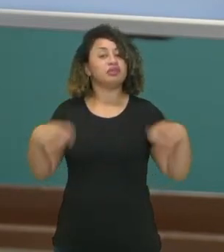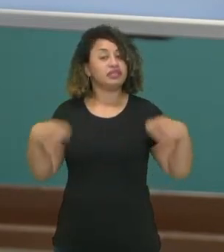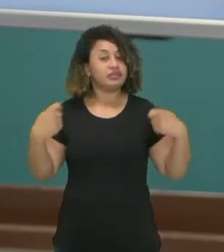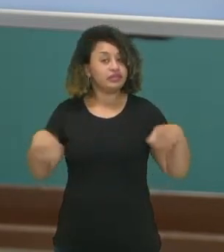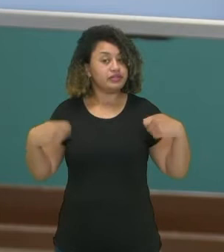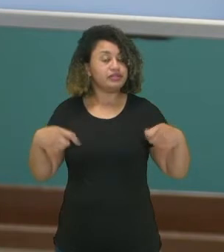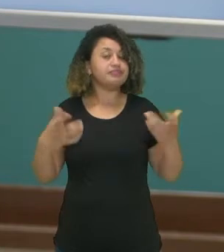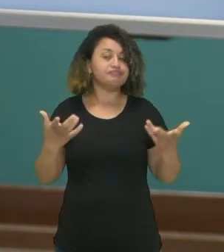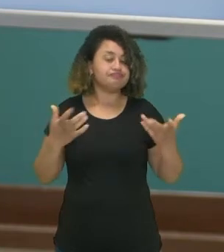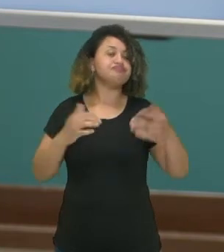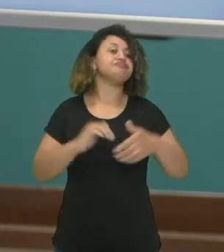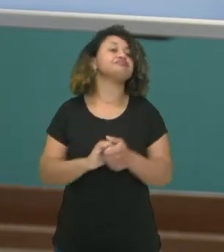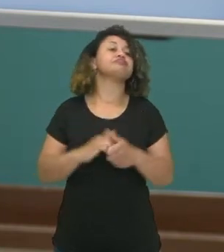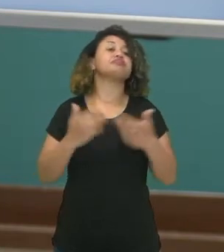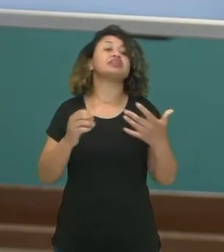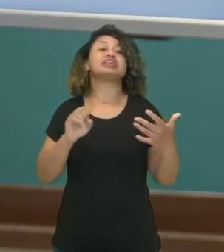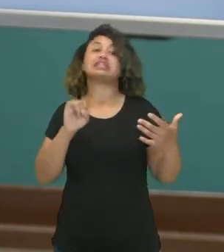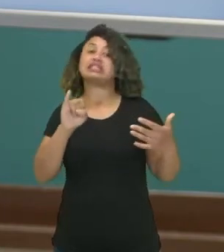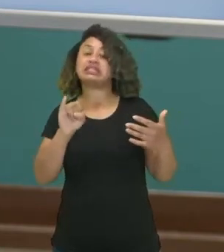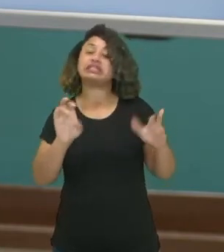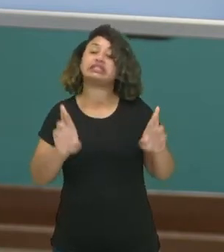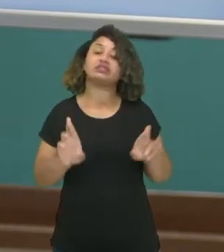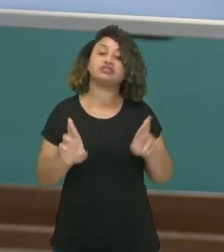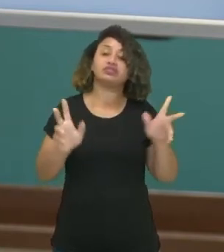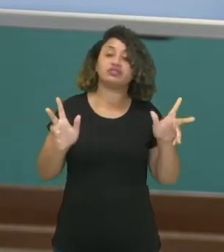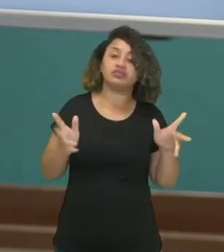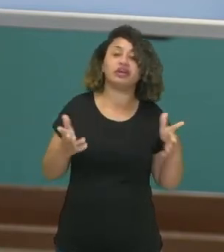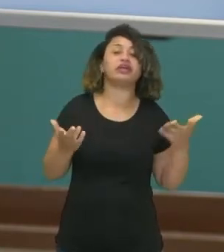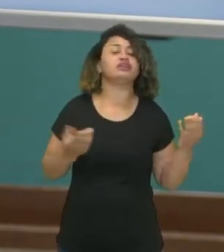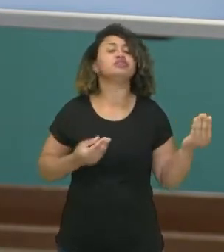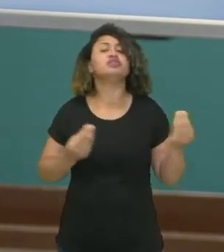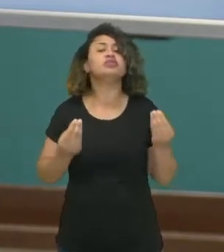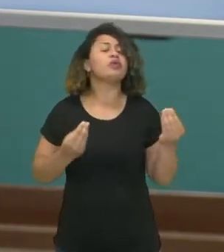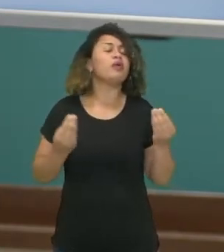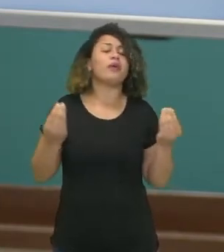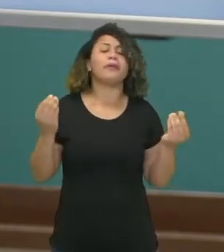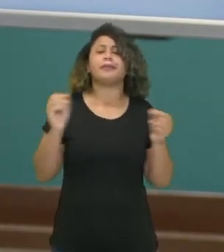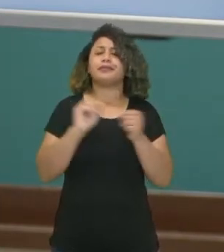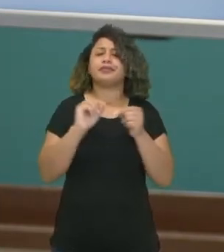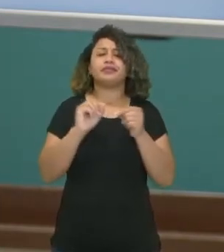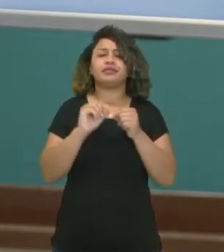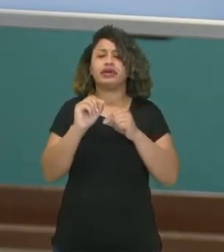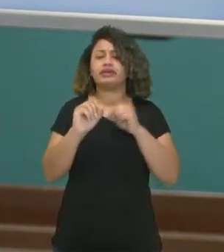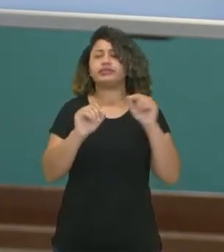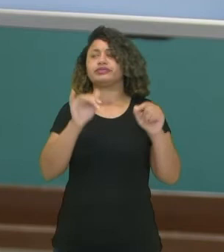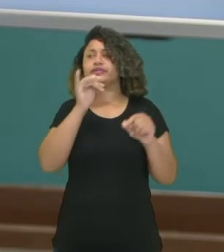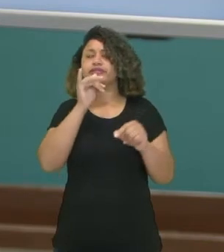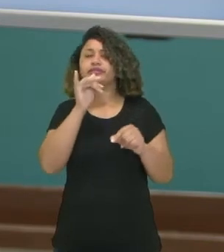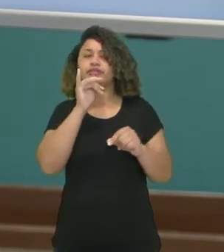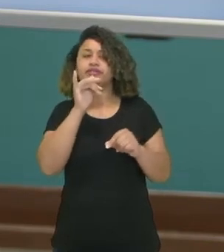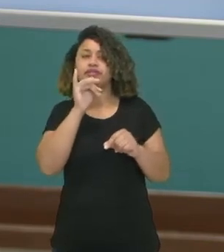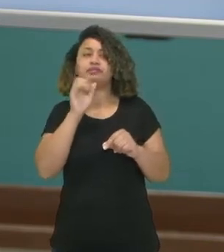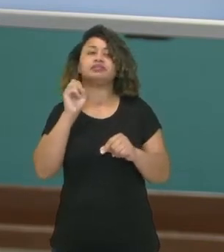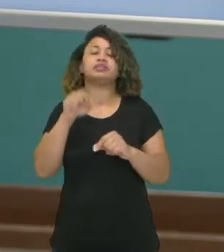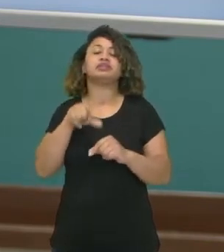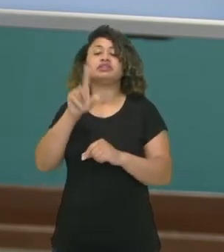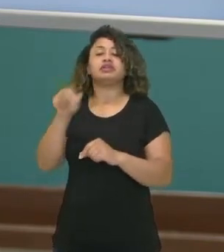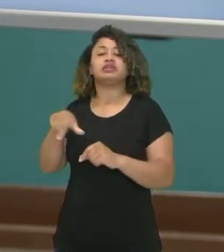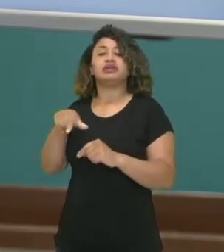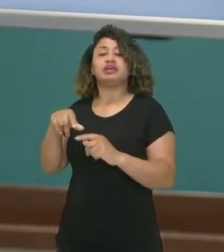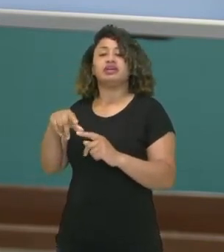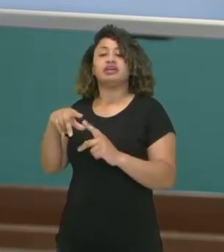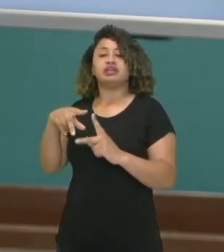unidade. Caso não estivessem na mesma unidade de medida, por exemplo, vamos supor que aqui ao invés